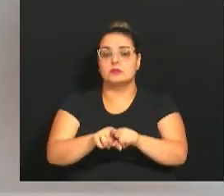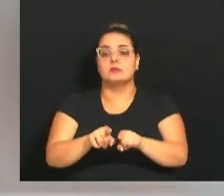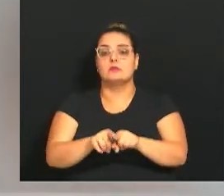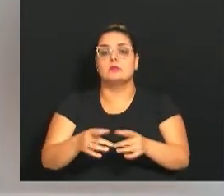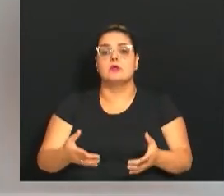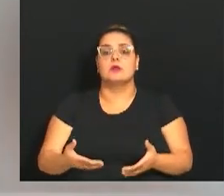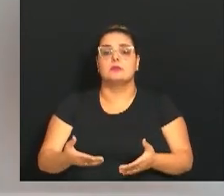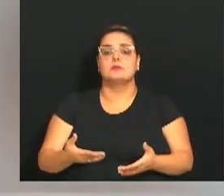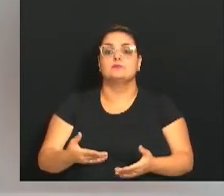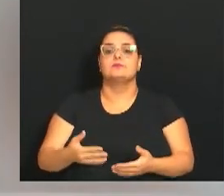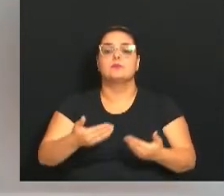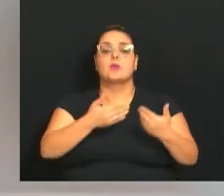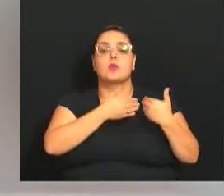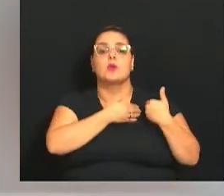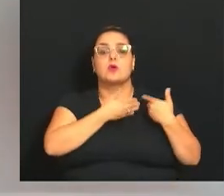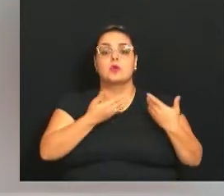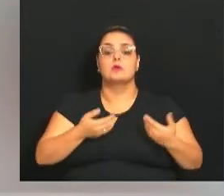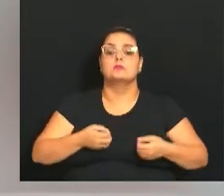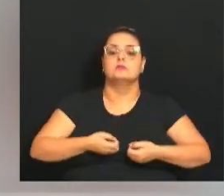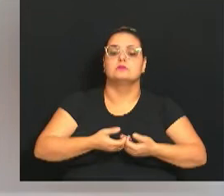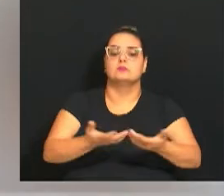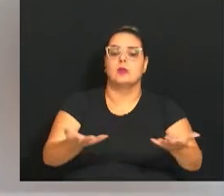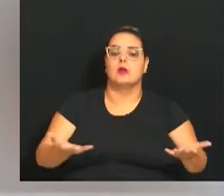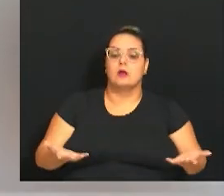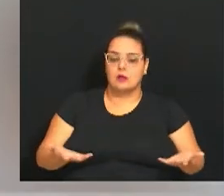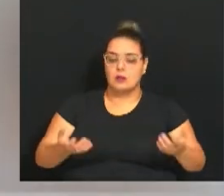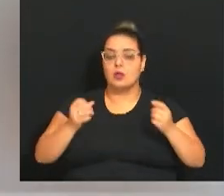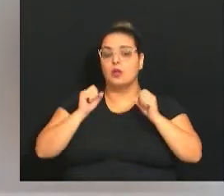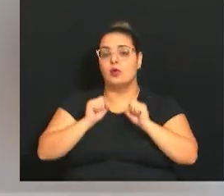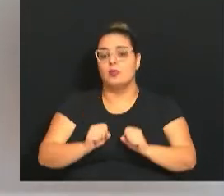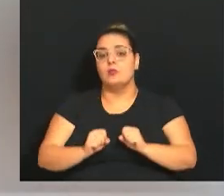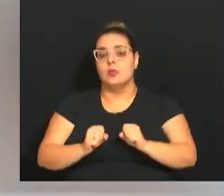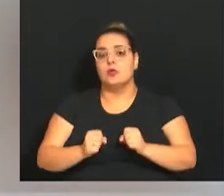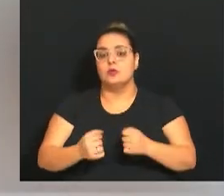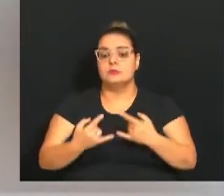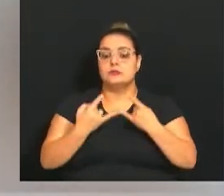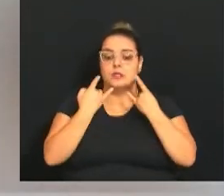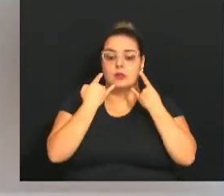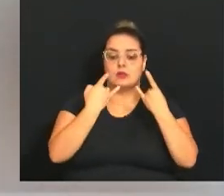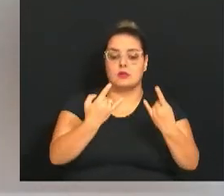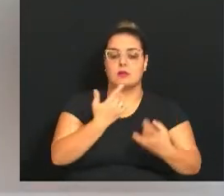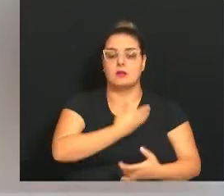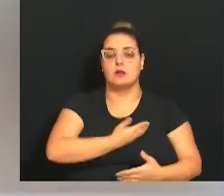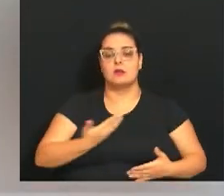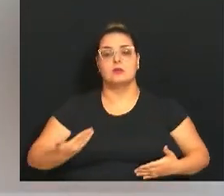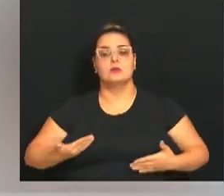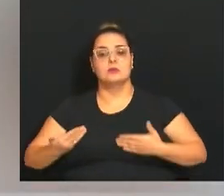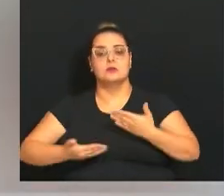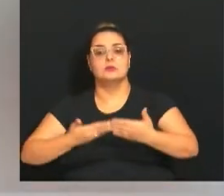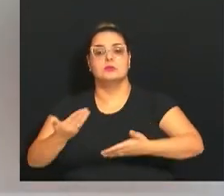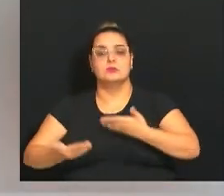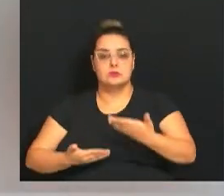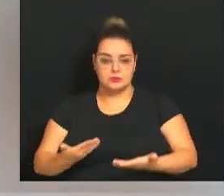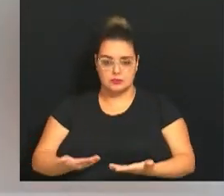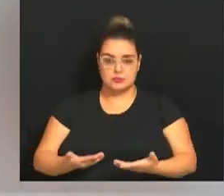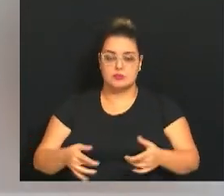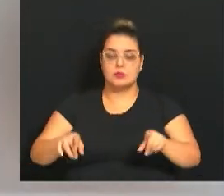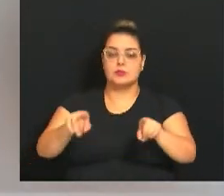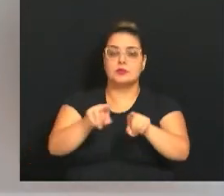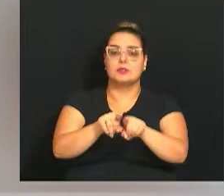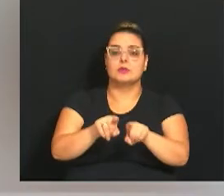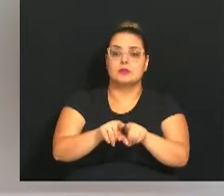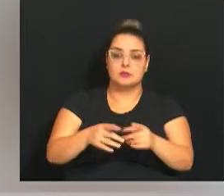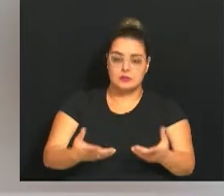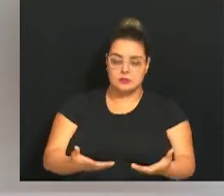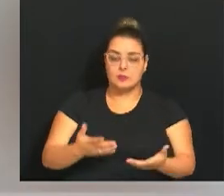suas responsabilidades atribuídas que possam ser atrativas aos servidores públicos, ao mesmo tempo em